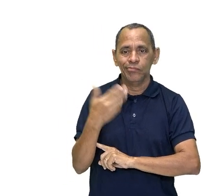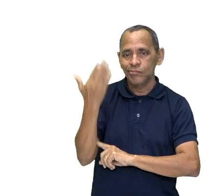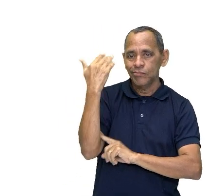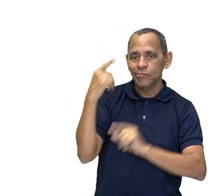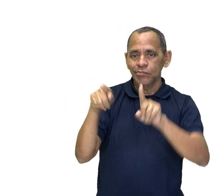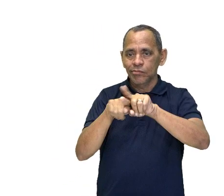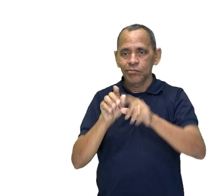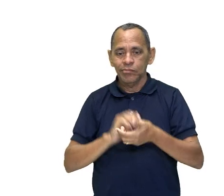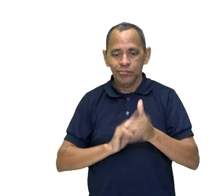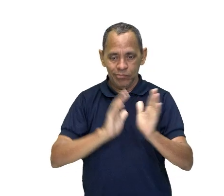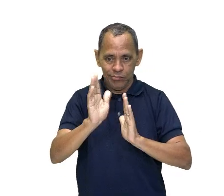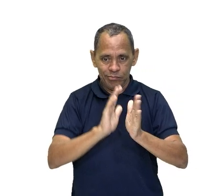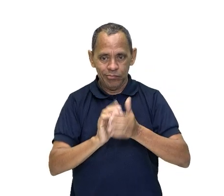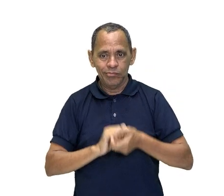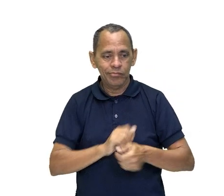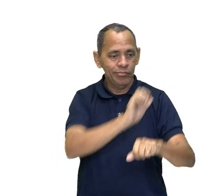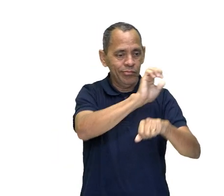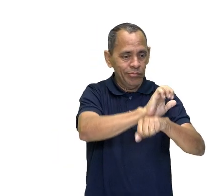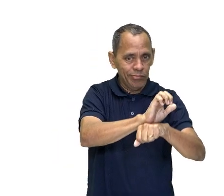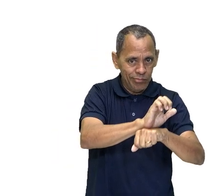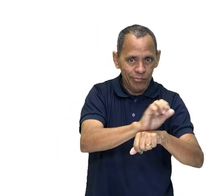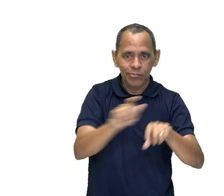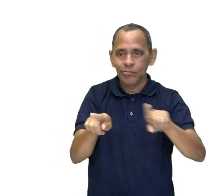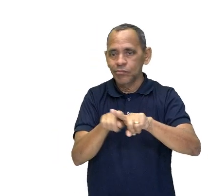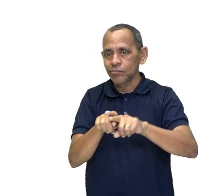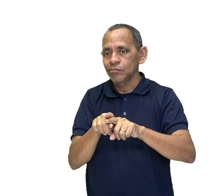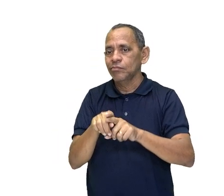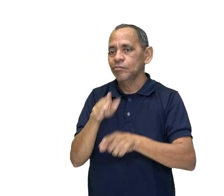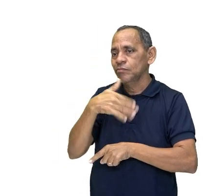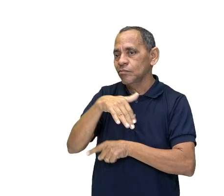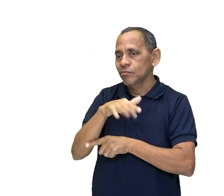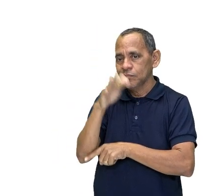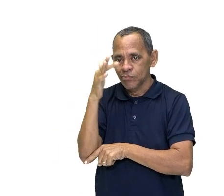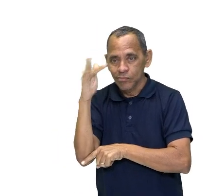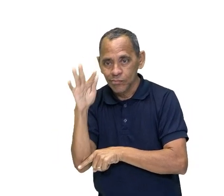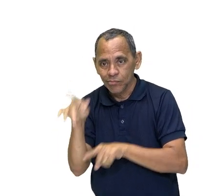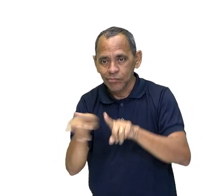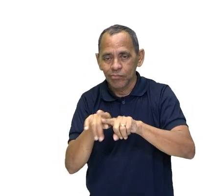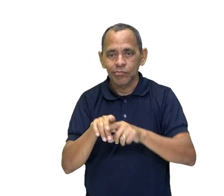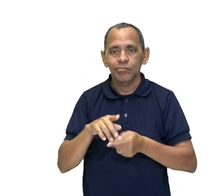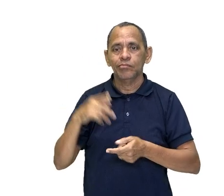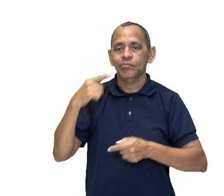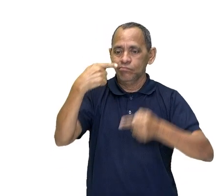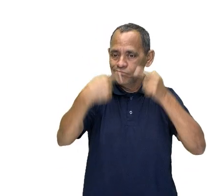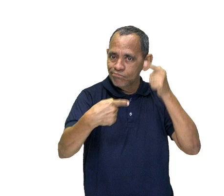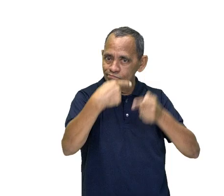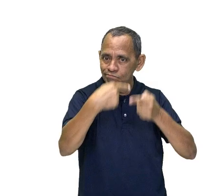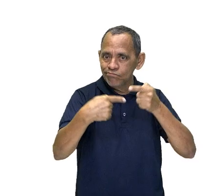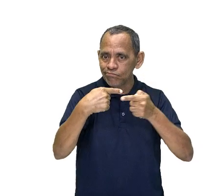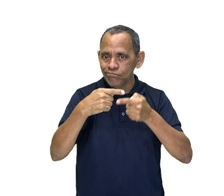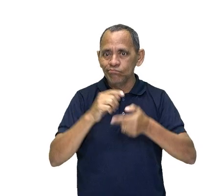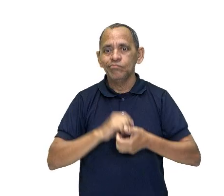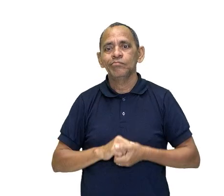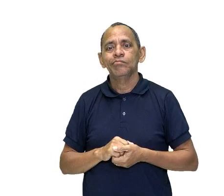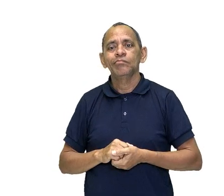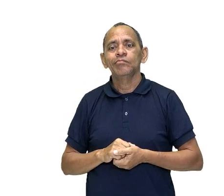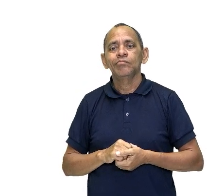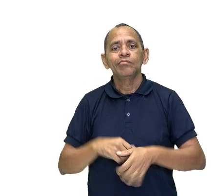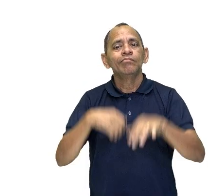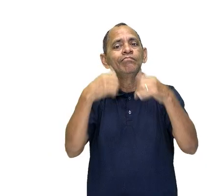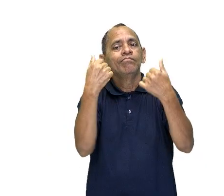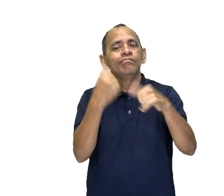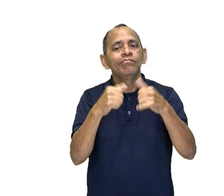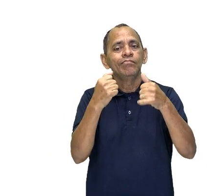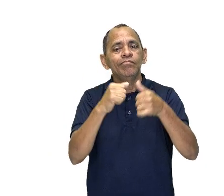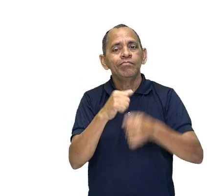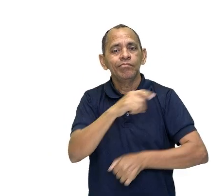esfera estadual como também na esfera federal. Política dos governadores. Esta política surgiu da necessidade que os